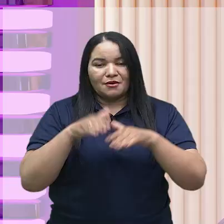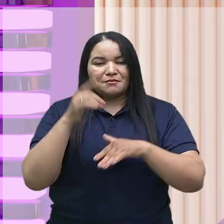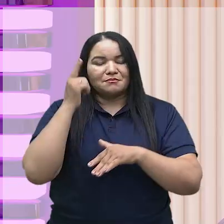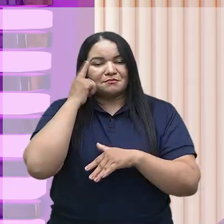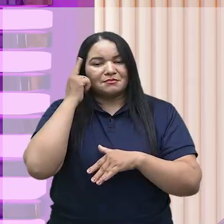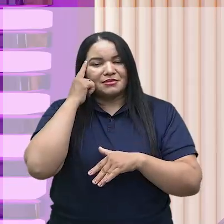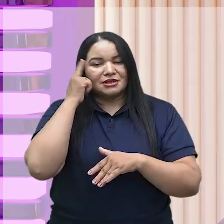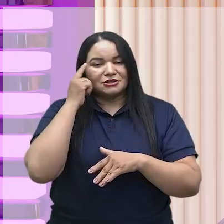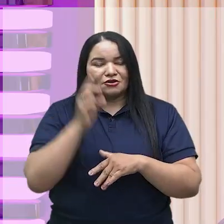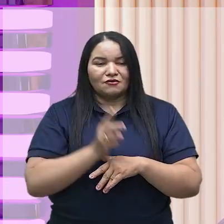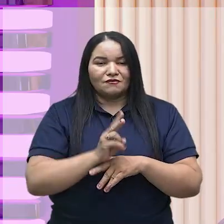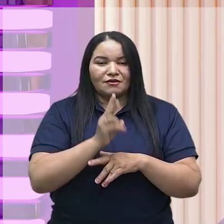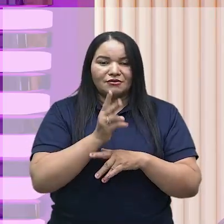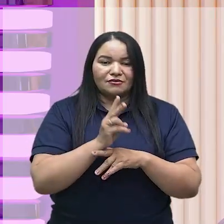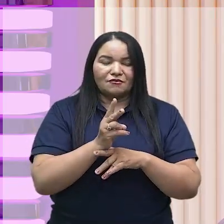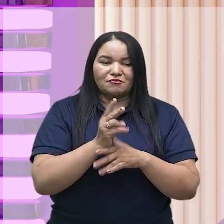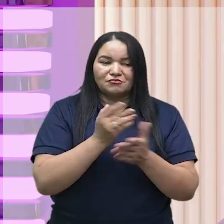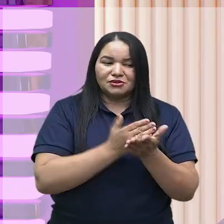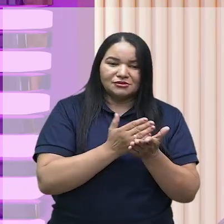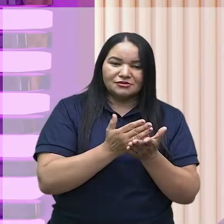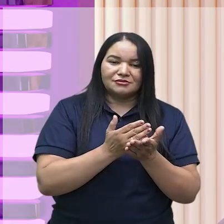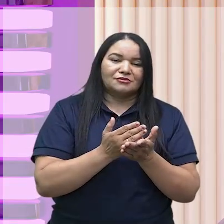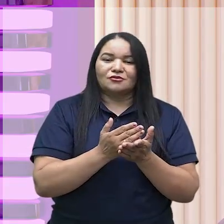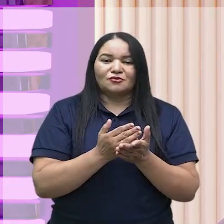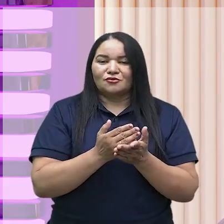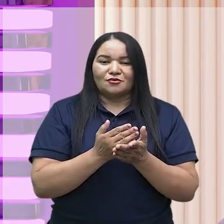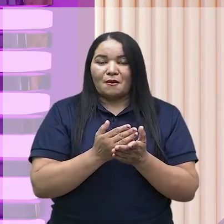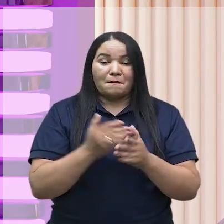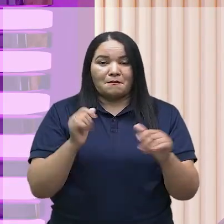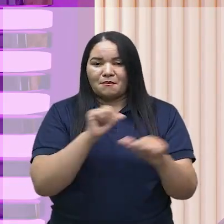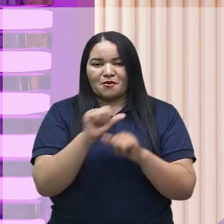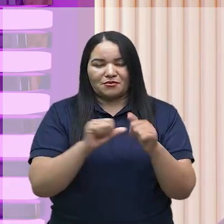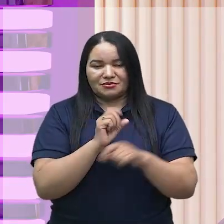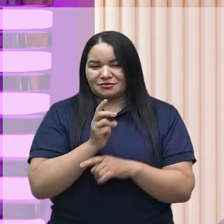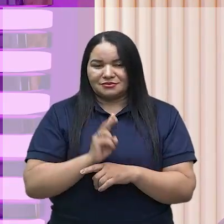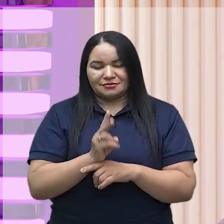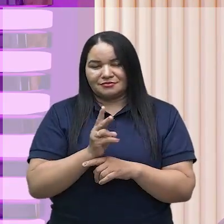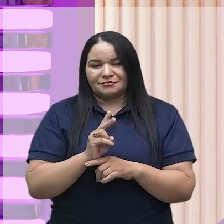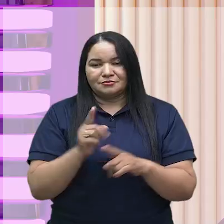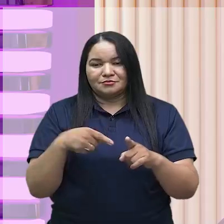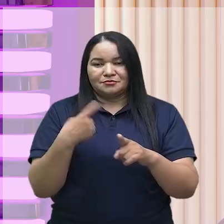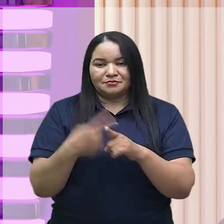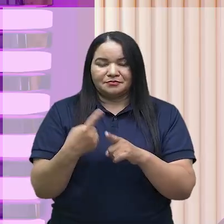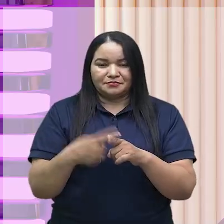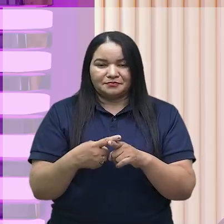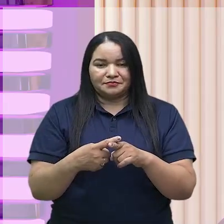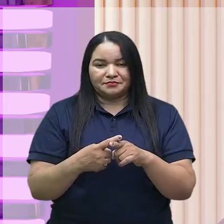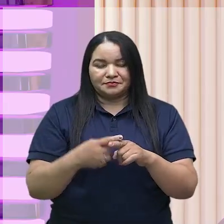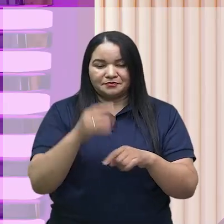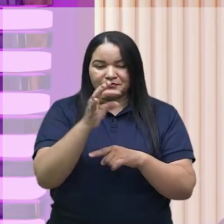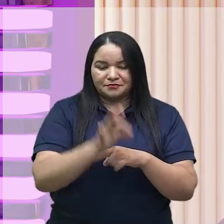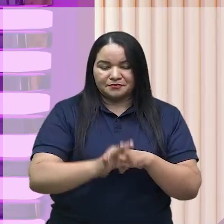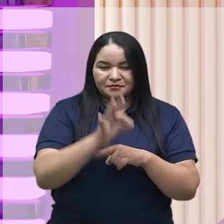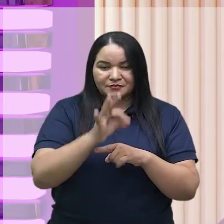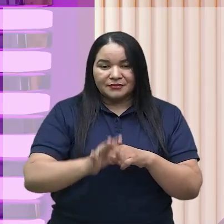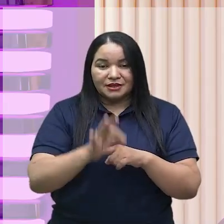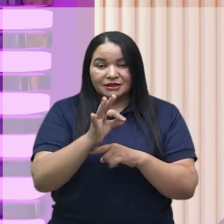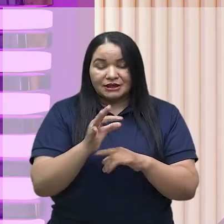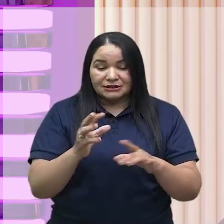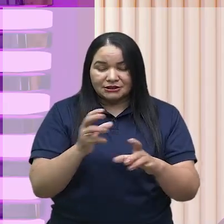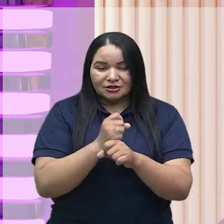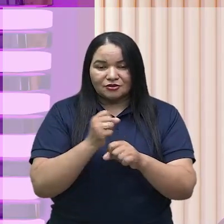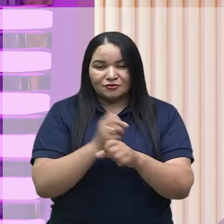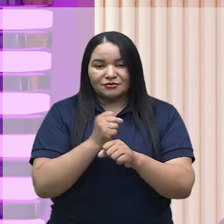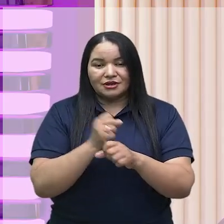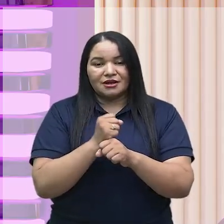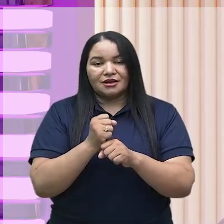repente, o valor é o mesmo que o inicial. Nunca será, pessoal, tá bom? Justamente porque as porcentagens calculadas, elas